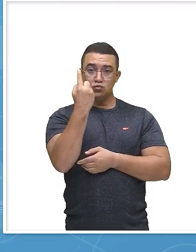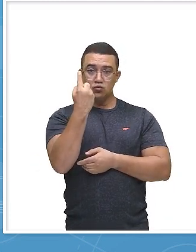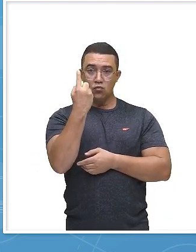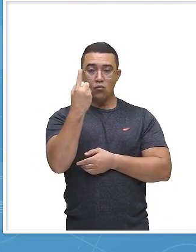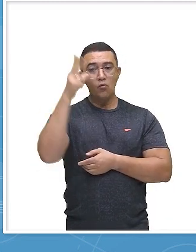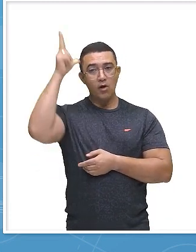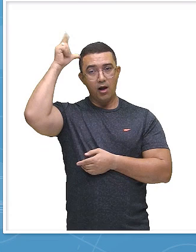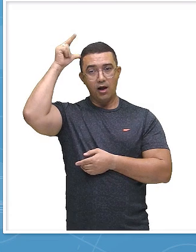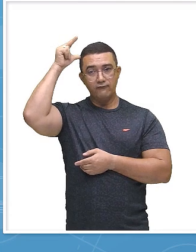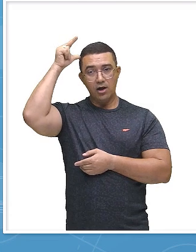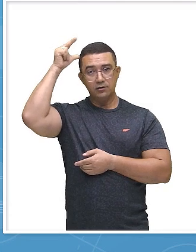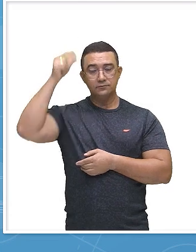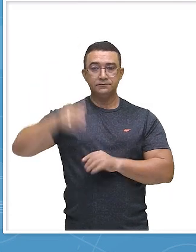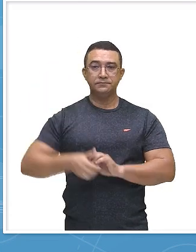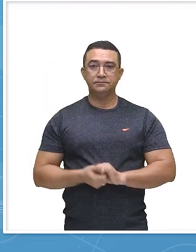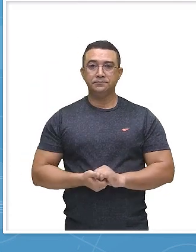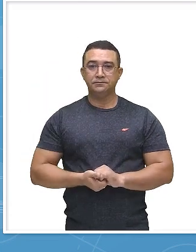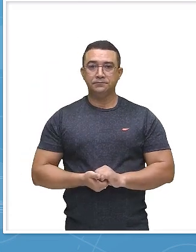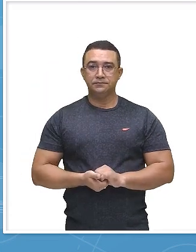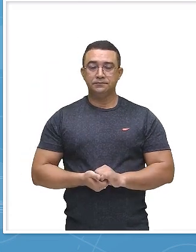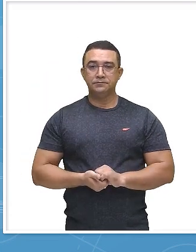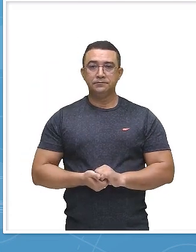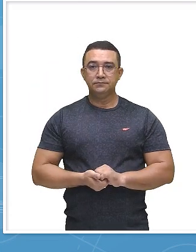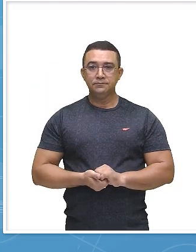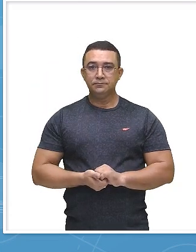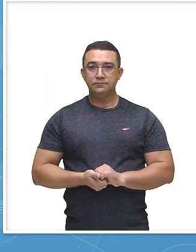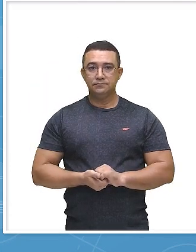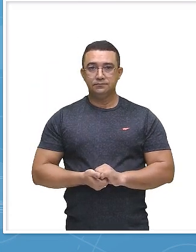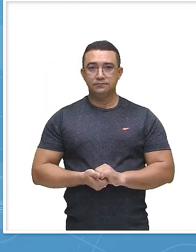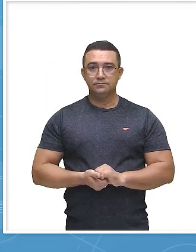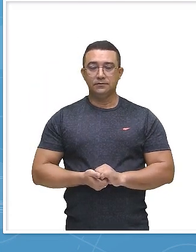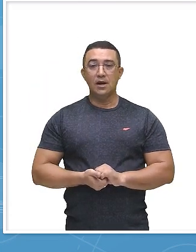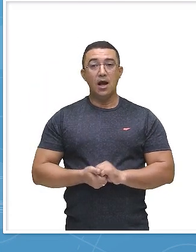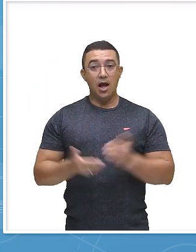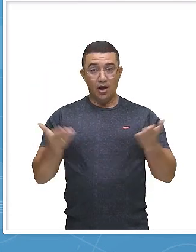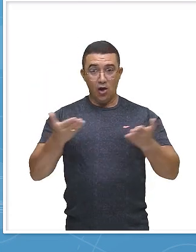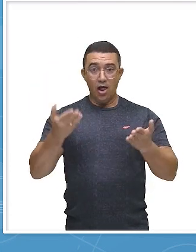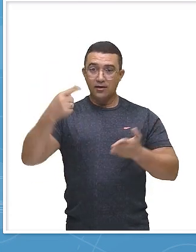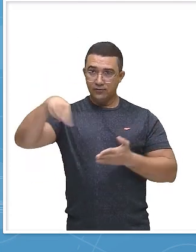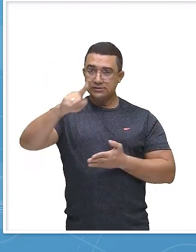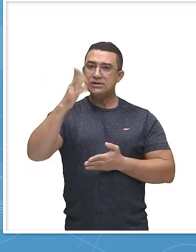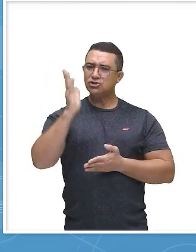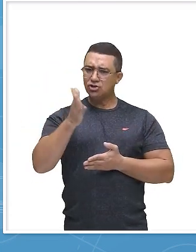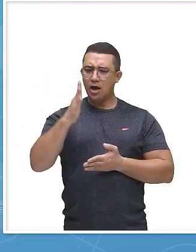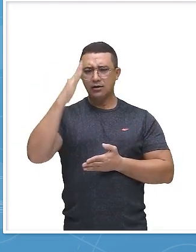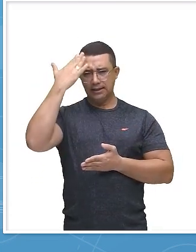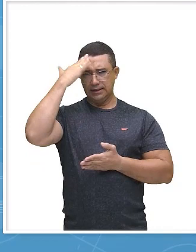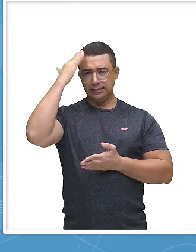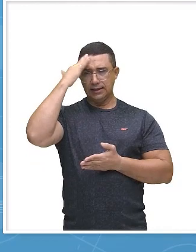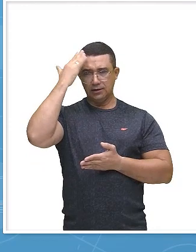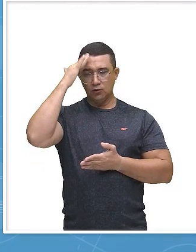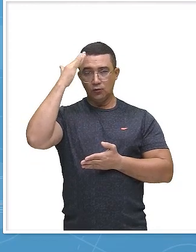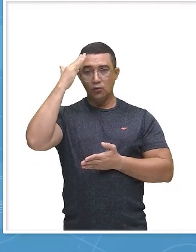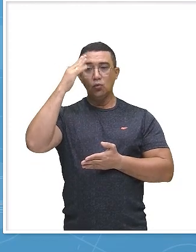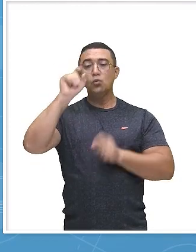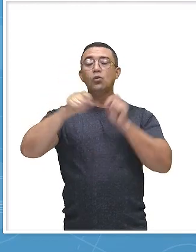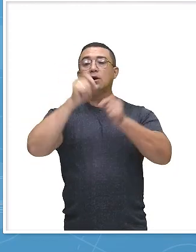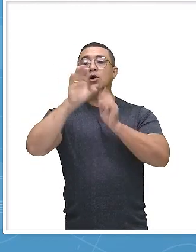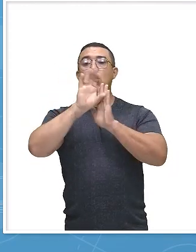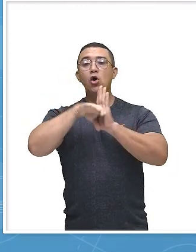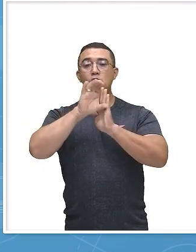tinha, correto? Muito bem, agora que você entendeu, certo? A definição de